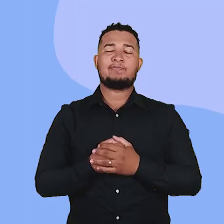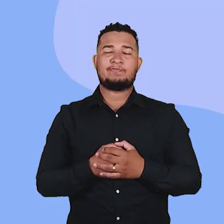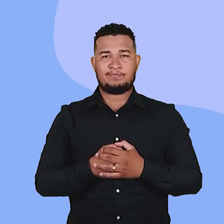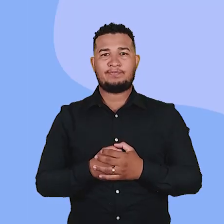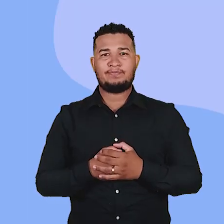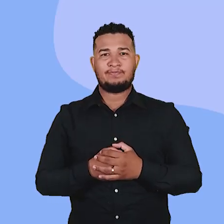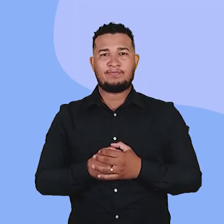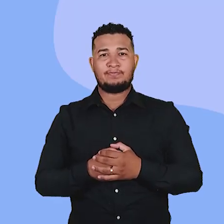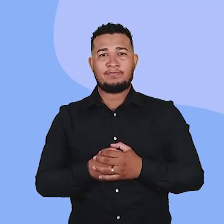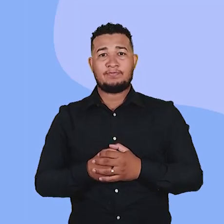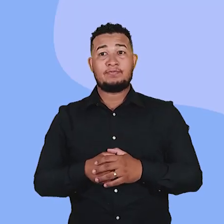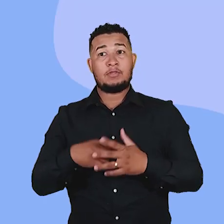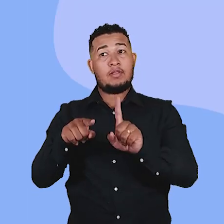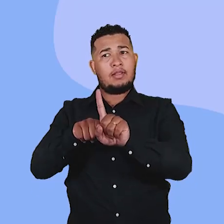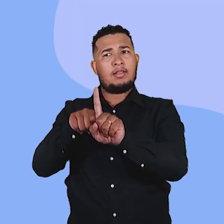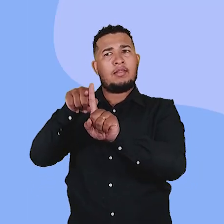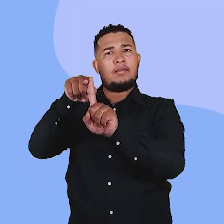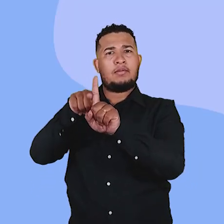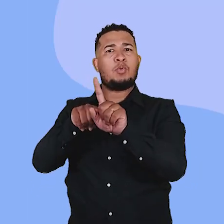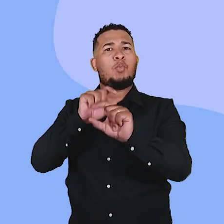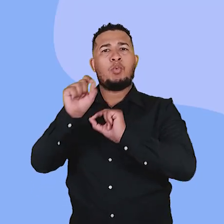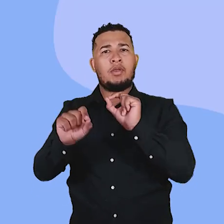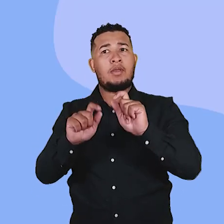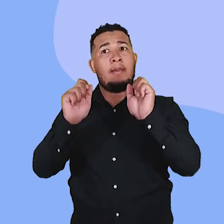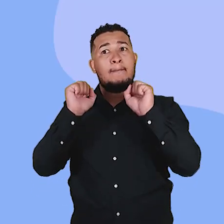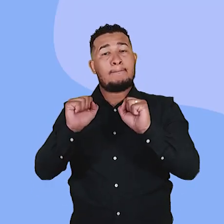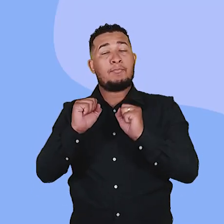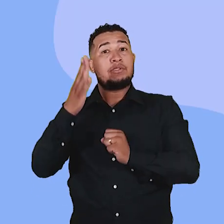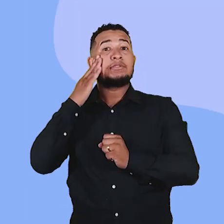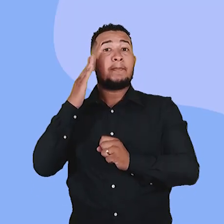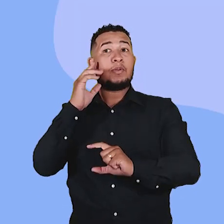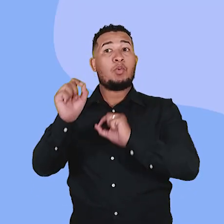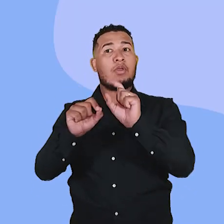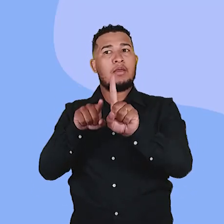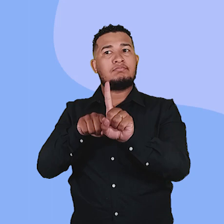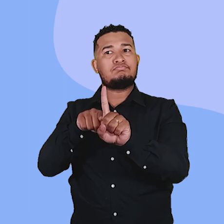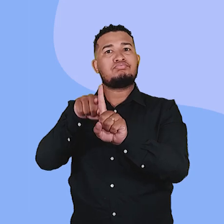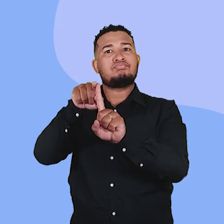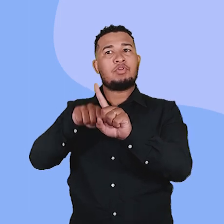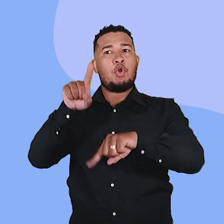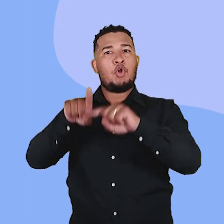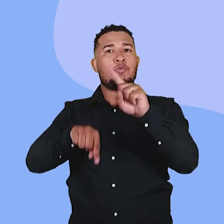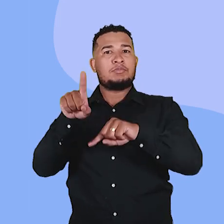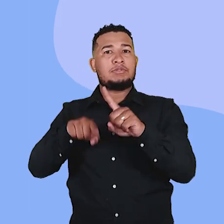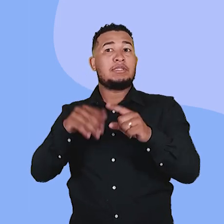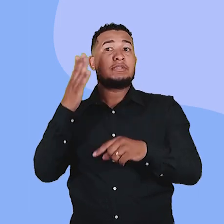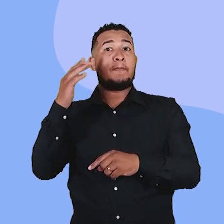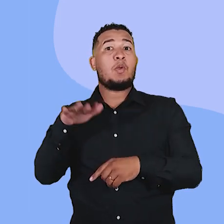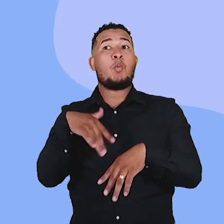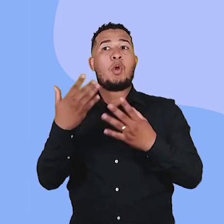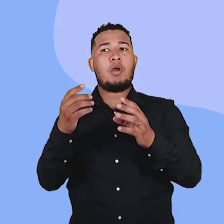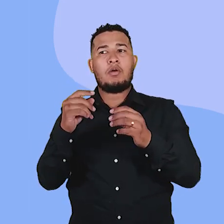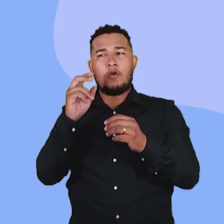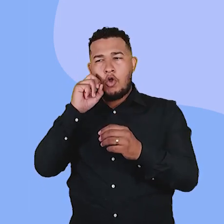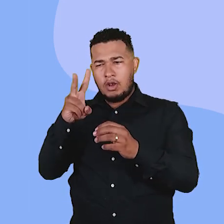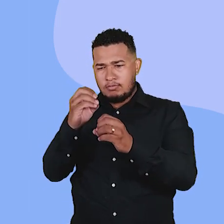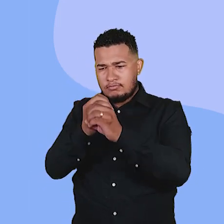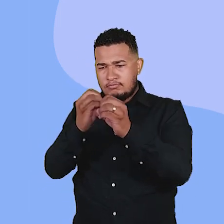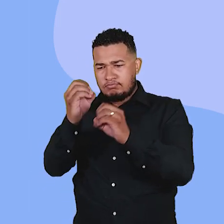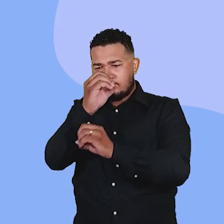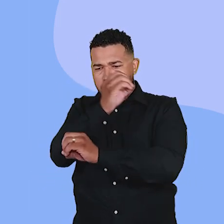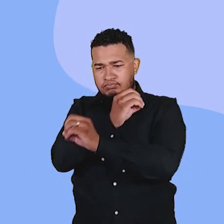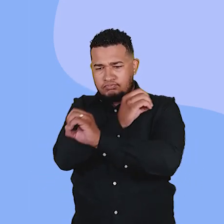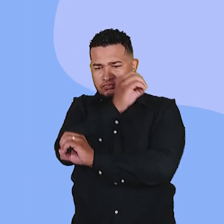vamos nessa. Temperatura. Podemos considerar a temperatura de um corpo como a medida do grau de agitação de